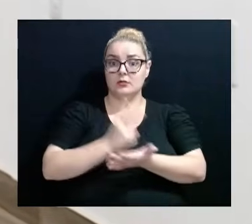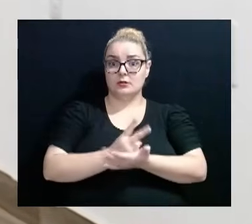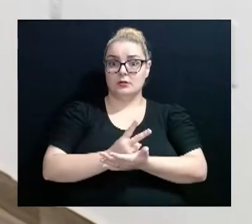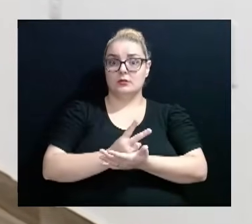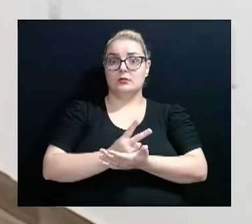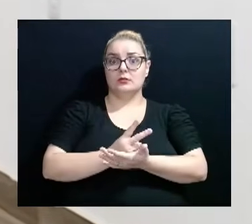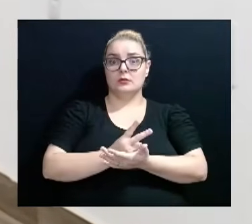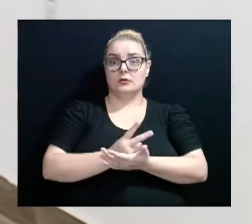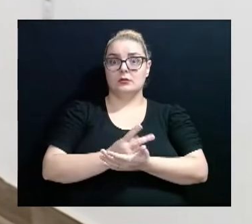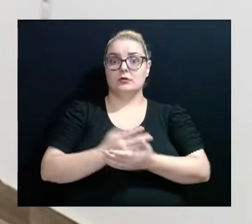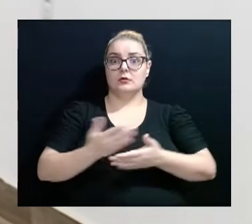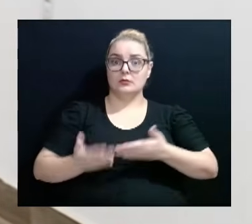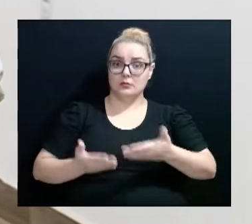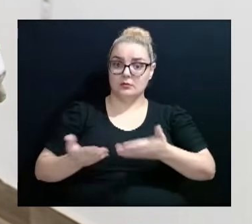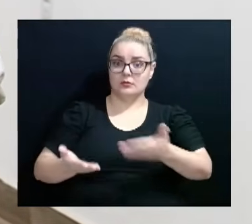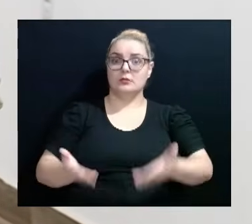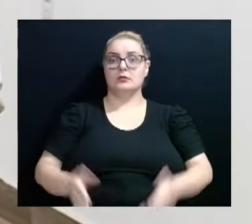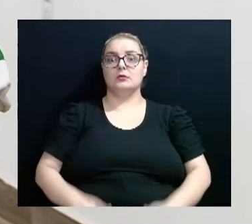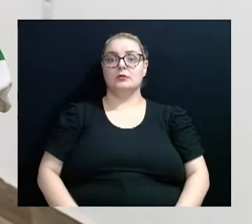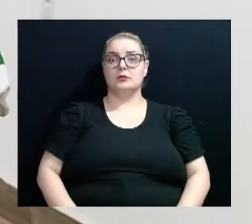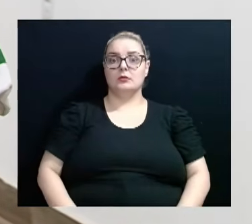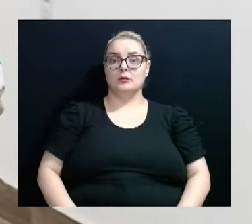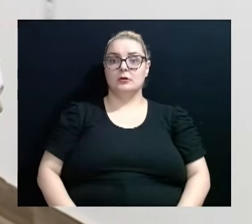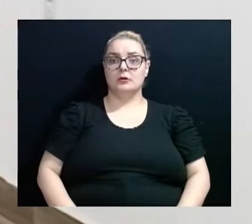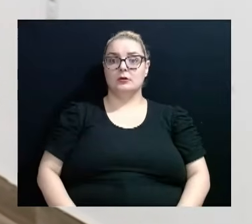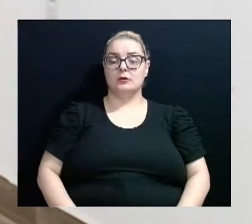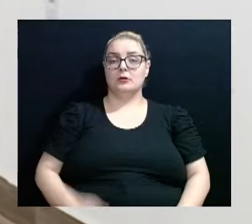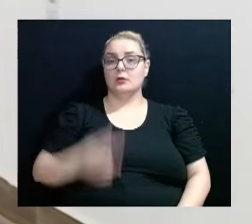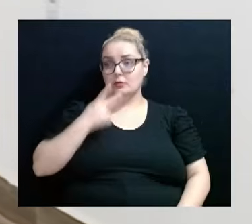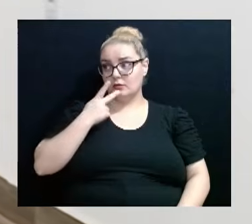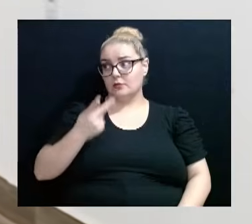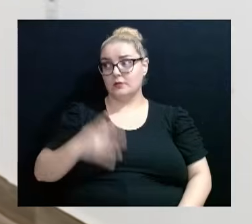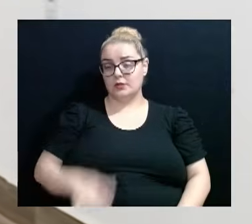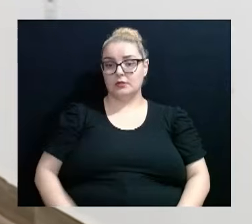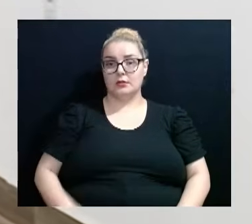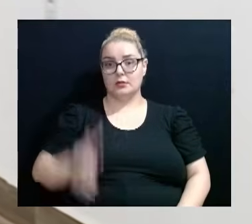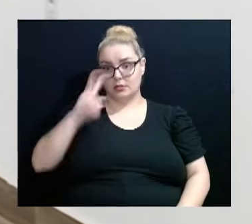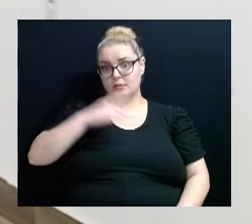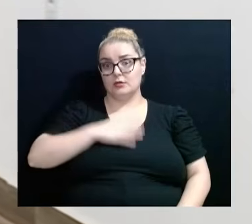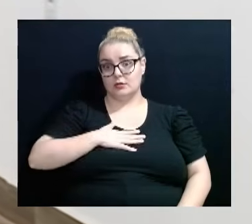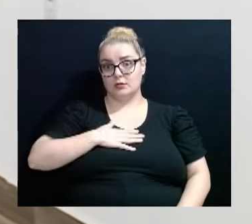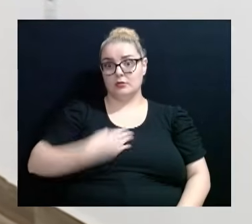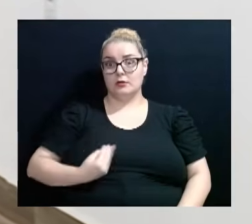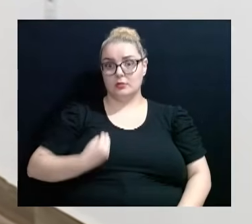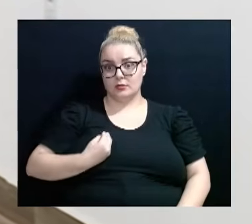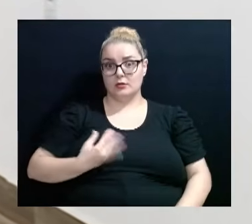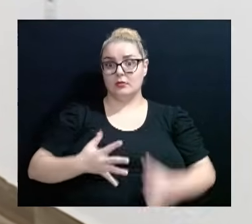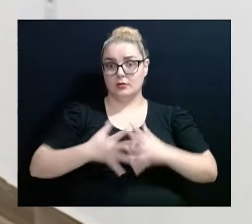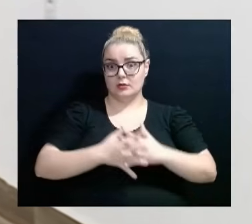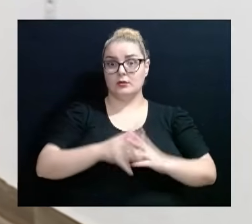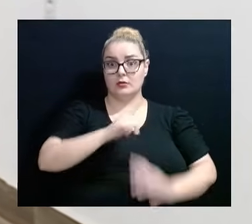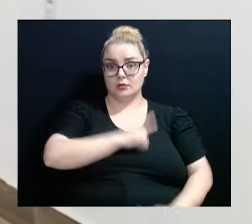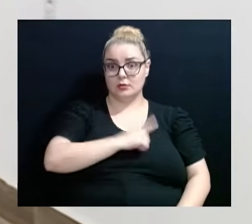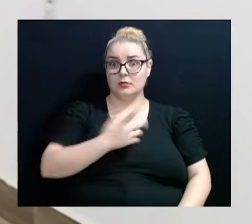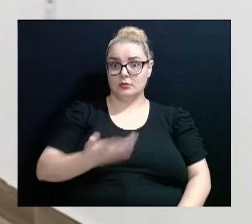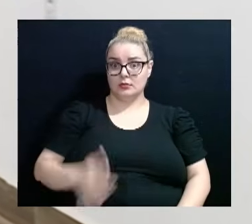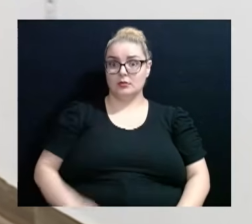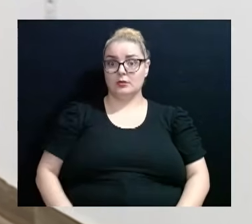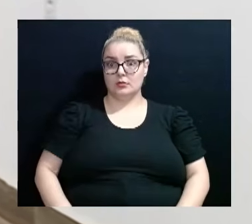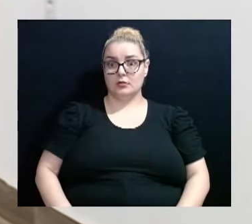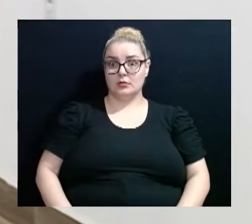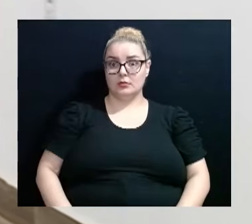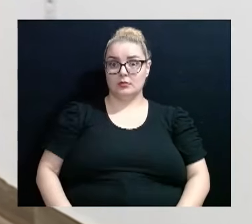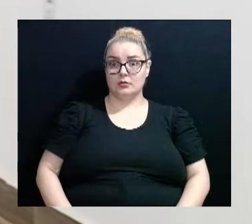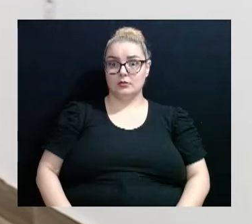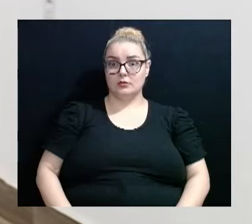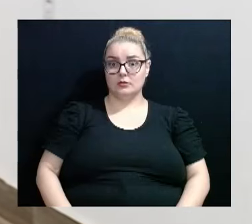na verdade, eu sempre vivi ensaiando sobre os índios. Eu falo que a história da minha vida se confunde com a história